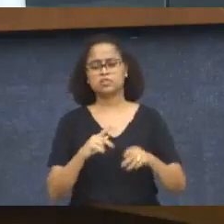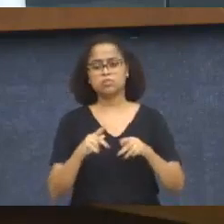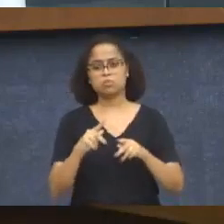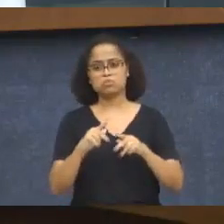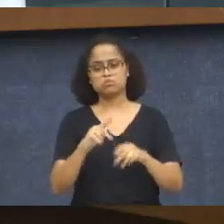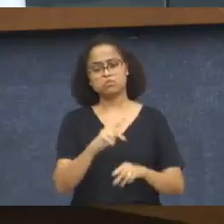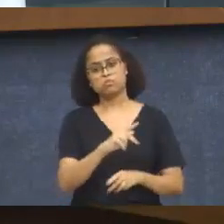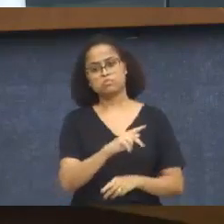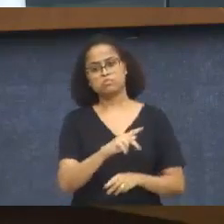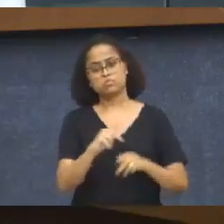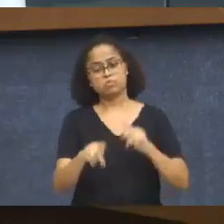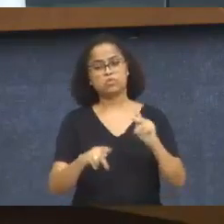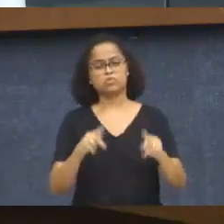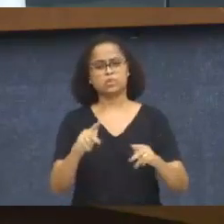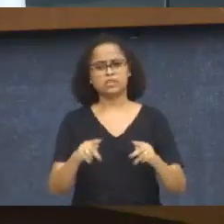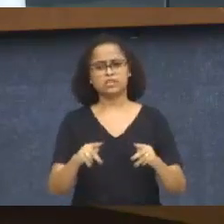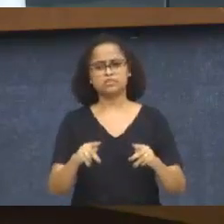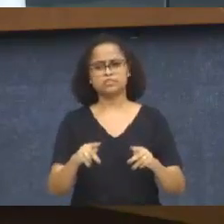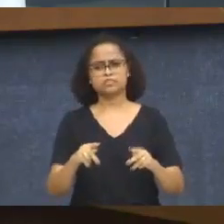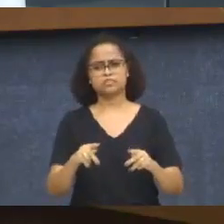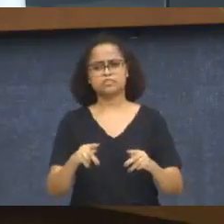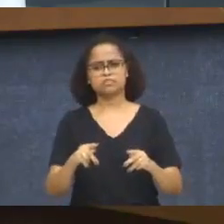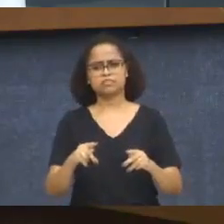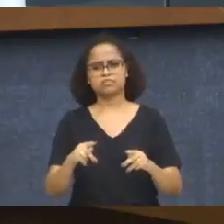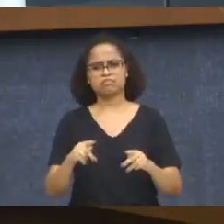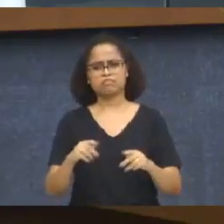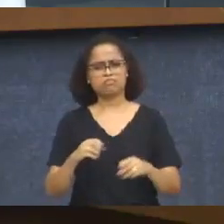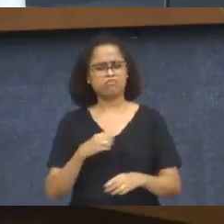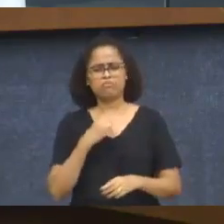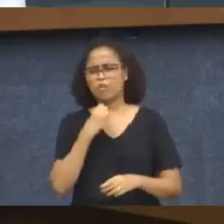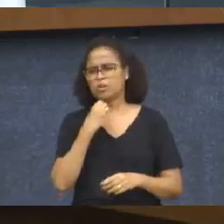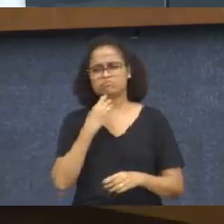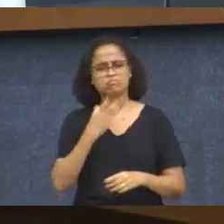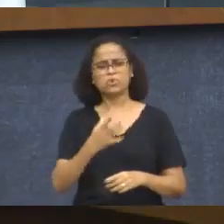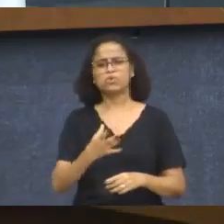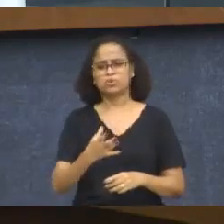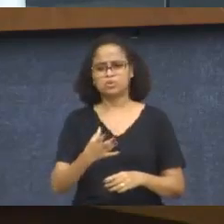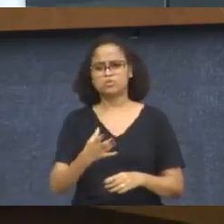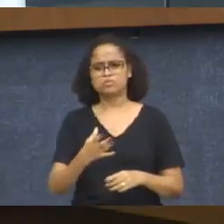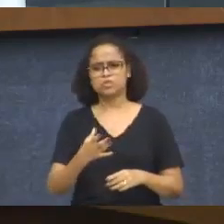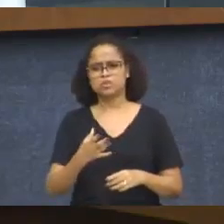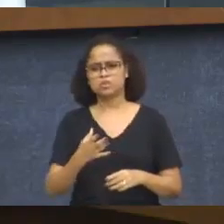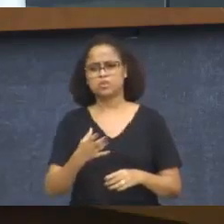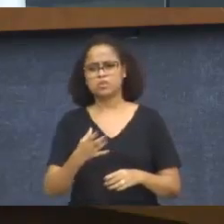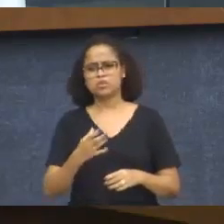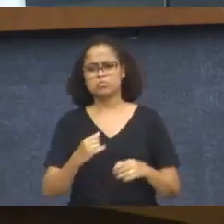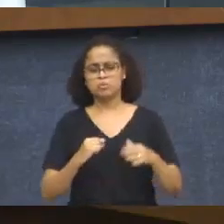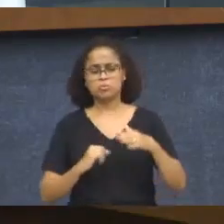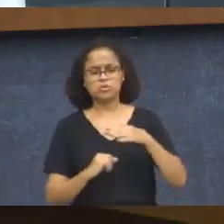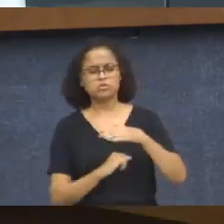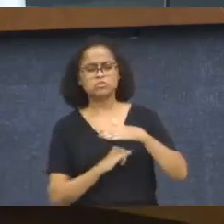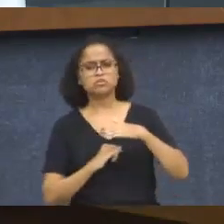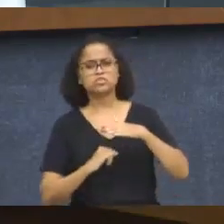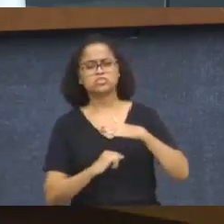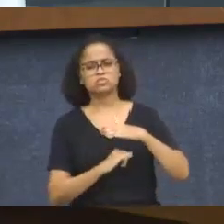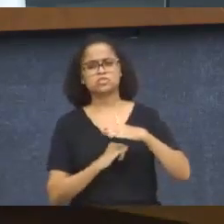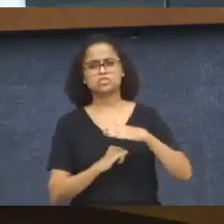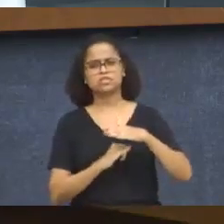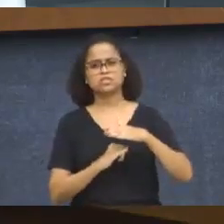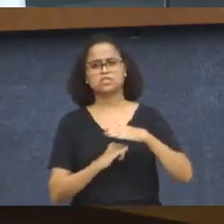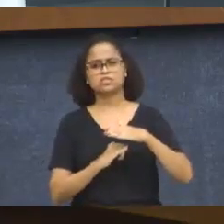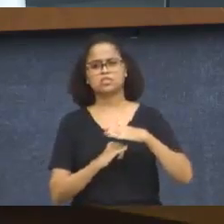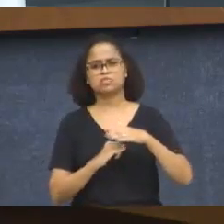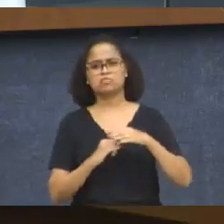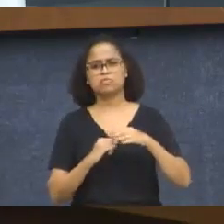diretora, mas nós não achamos que é saudável para uma instituição pública concentrar tanto poder na mesa diretora